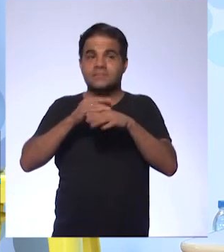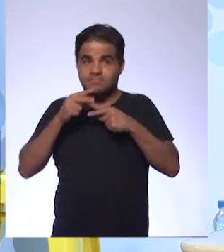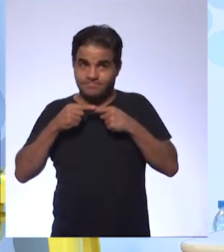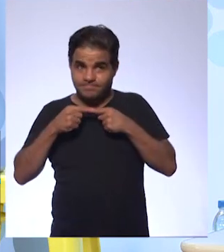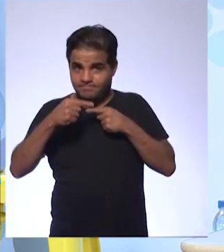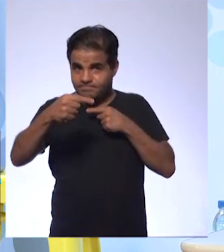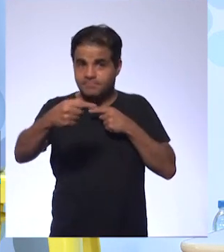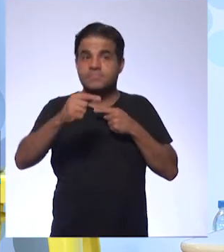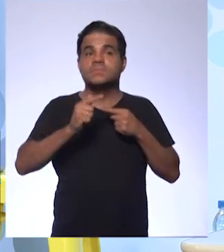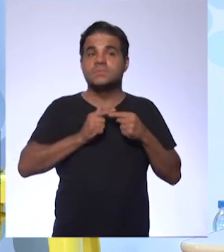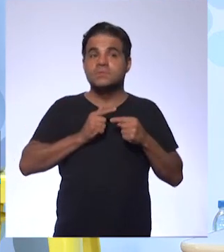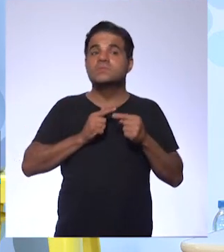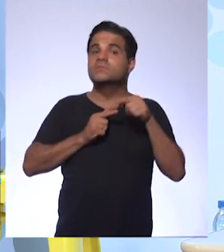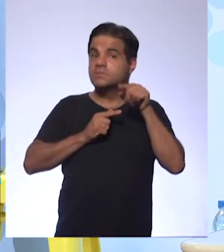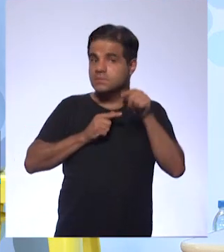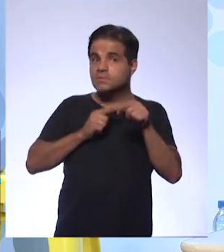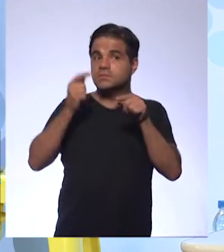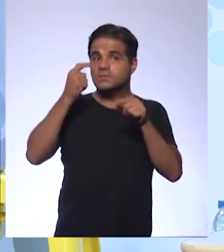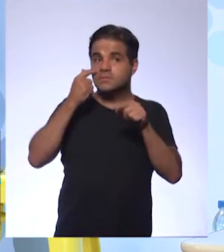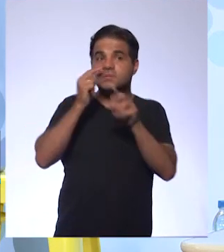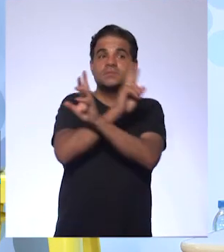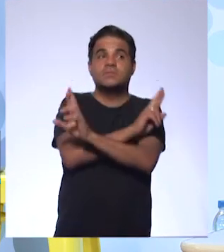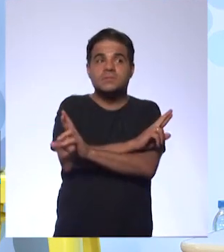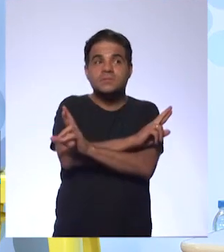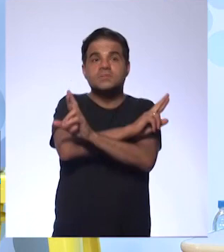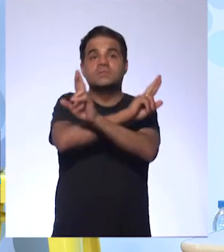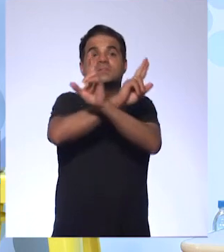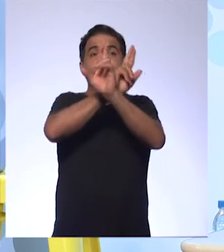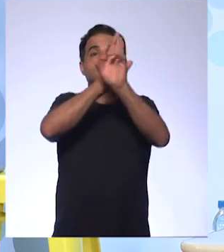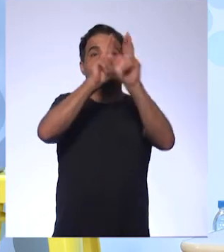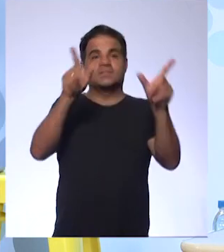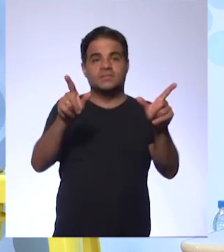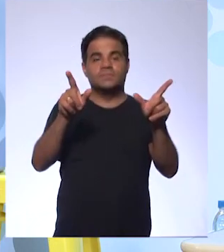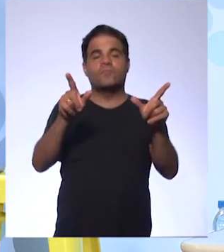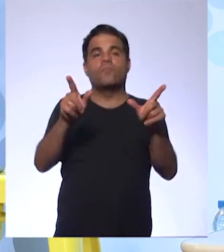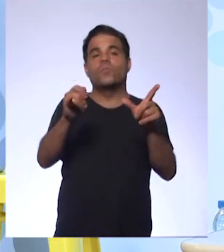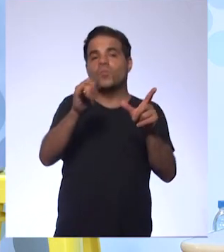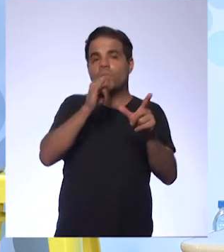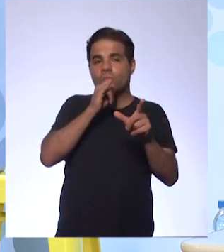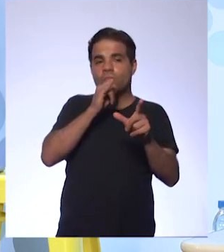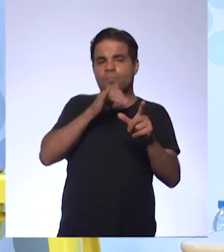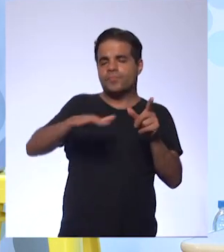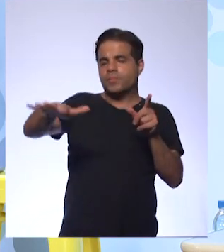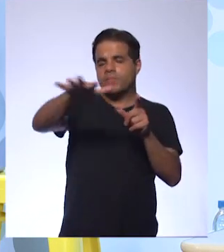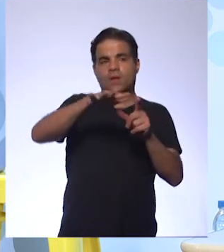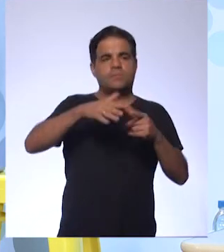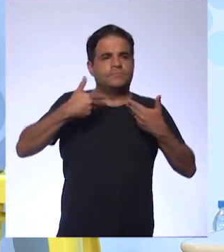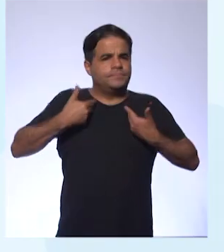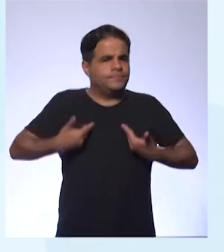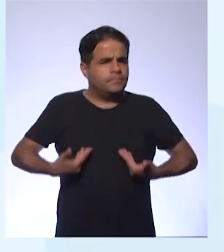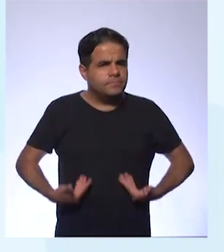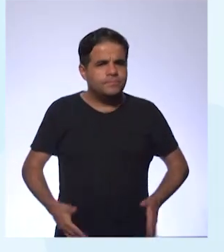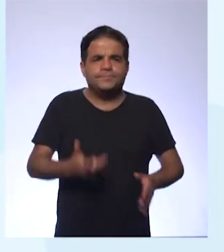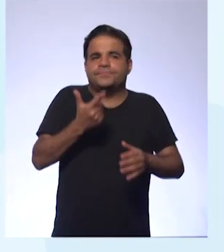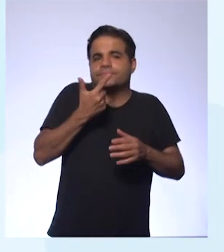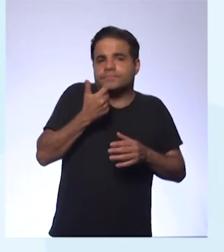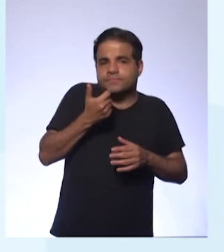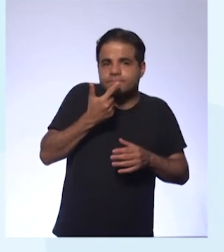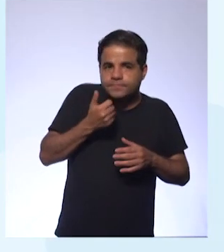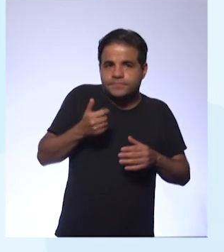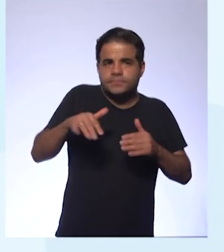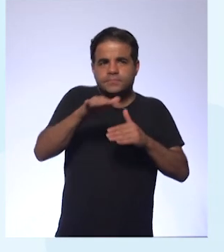exercer, tá? E aí é que vão estar as diferenças, né? A gente pode pegar a questão do cenário, que tem esses tecidos vermelhos, que remetem